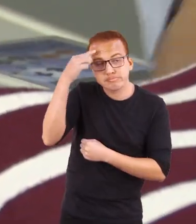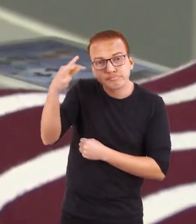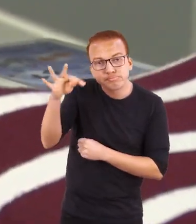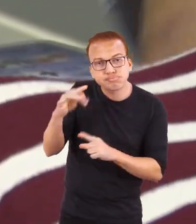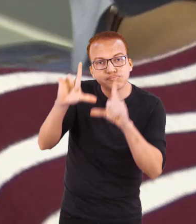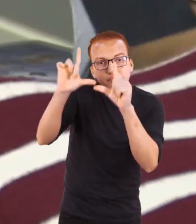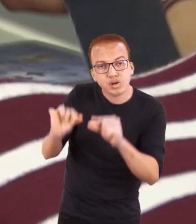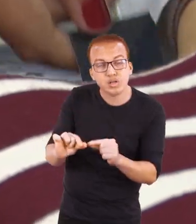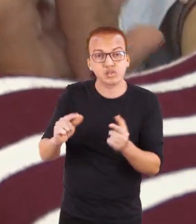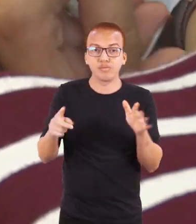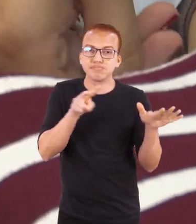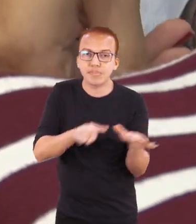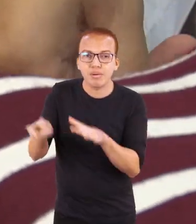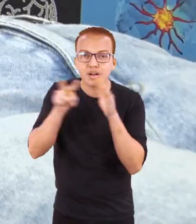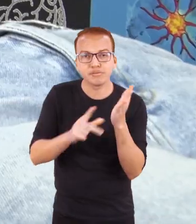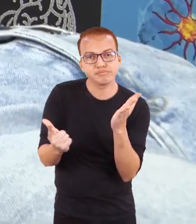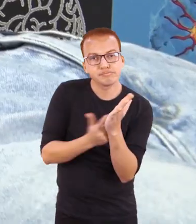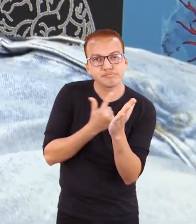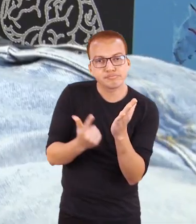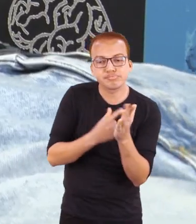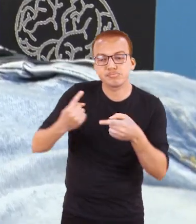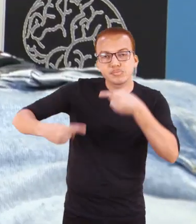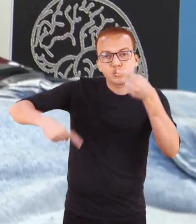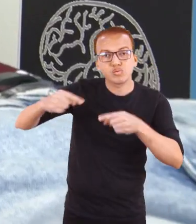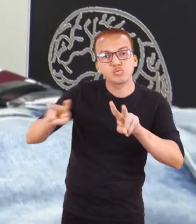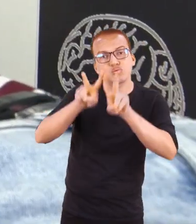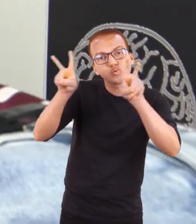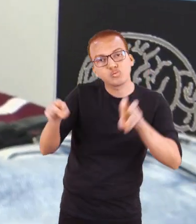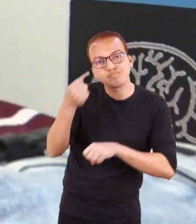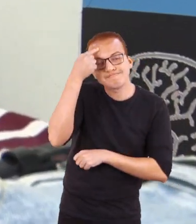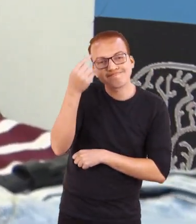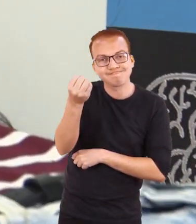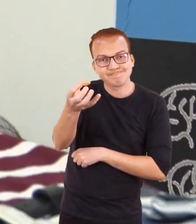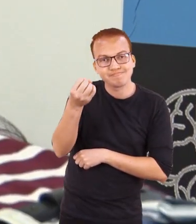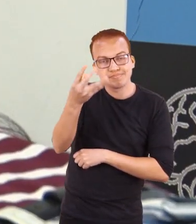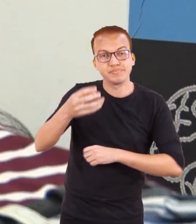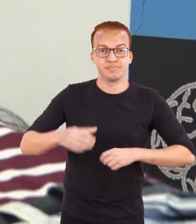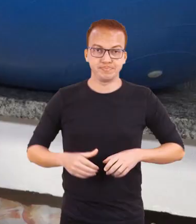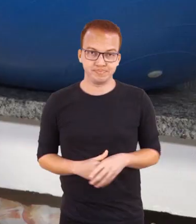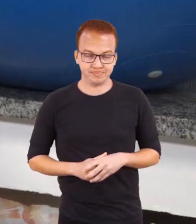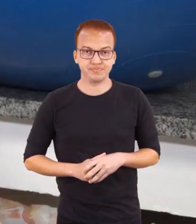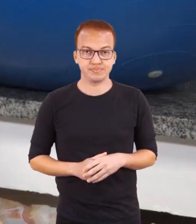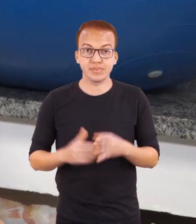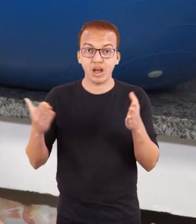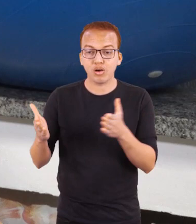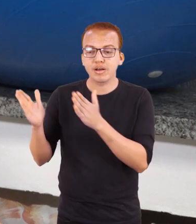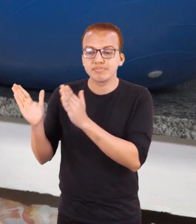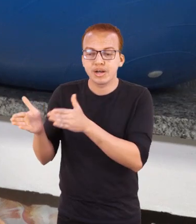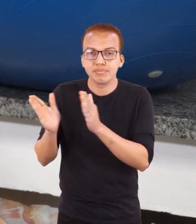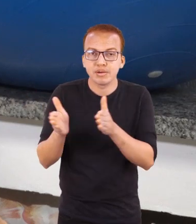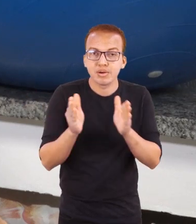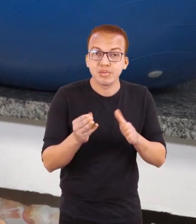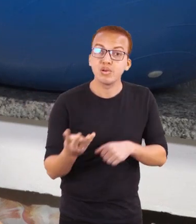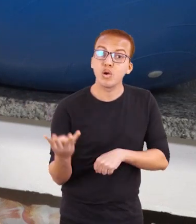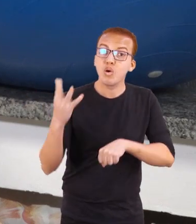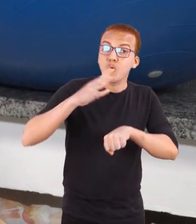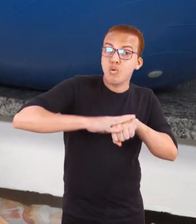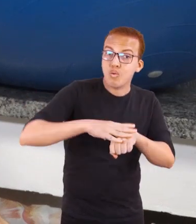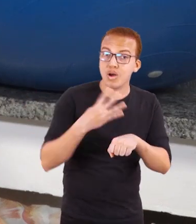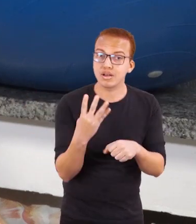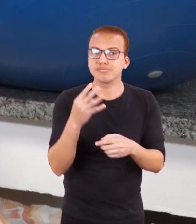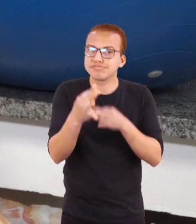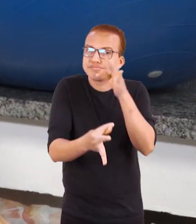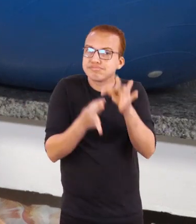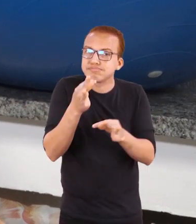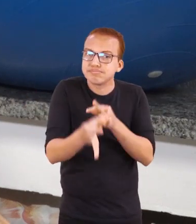indivíduos eles recebem um e-book semanalmente a gente discute sobre questões relacionadas a sua enxaqueca tô na quarta sessão do projeto